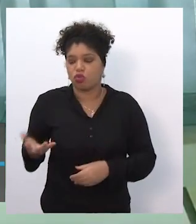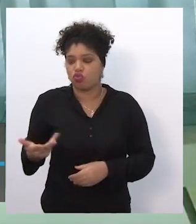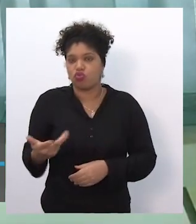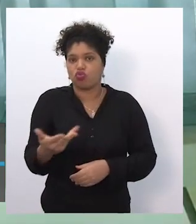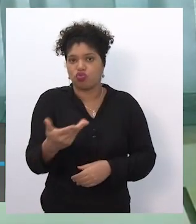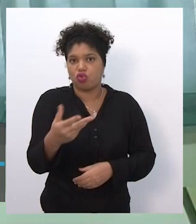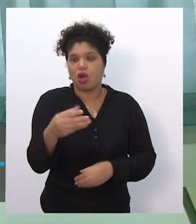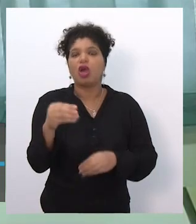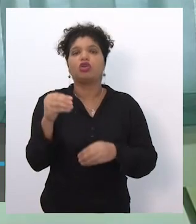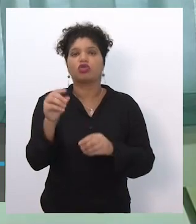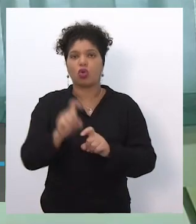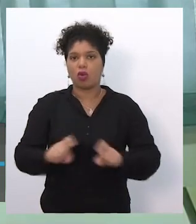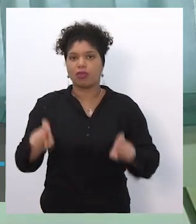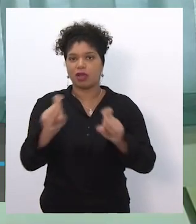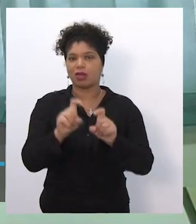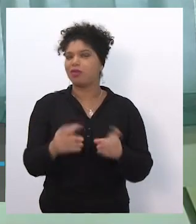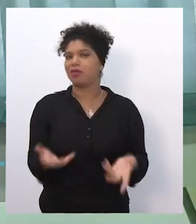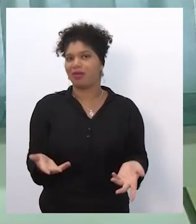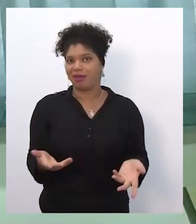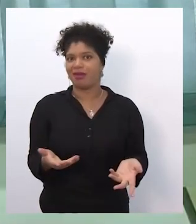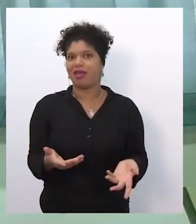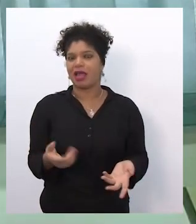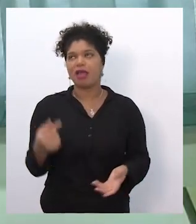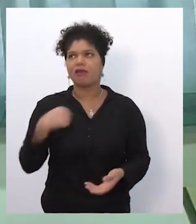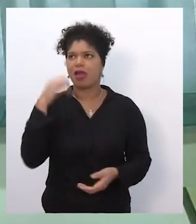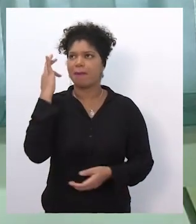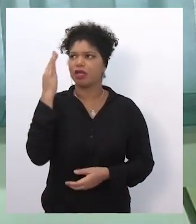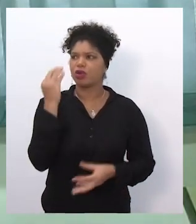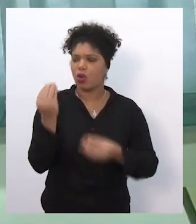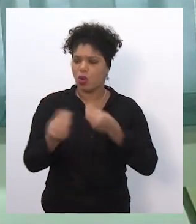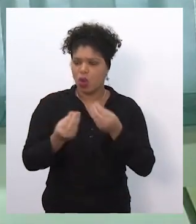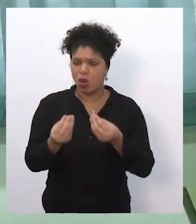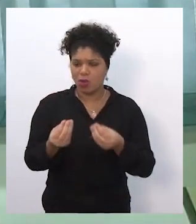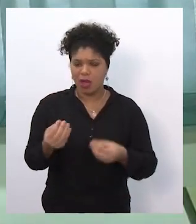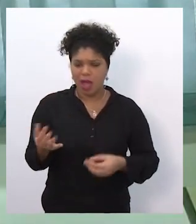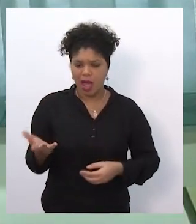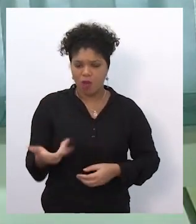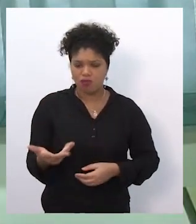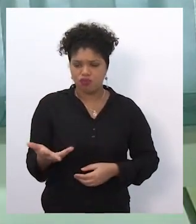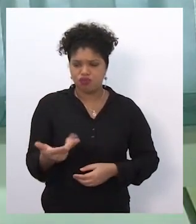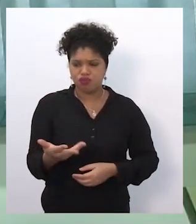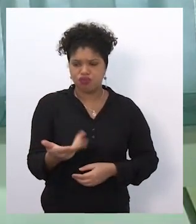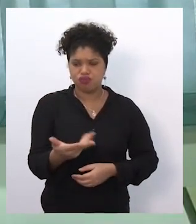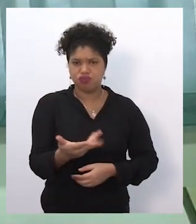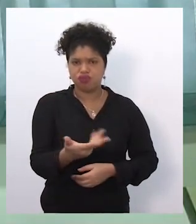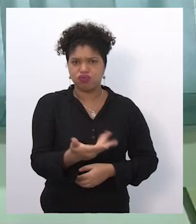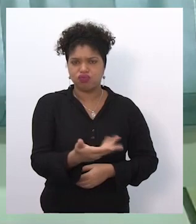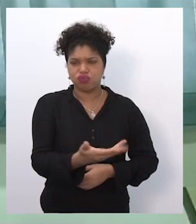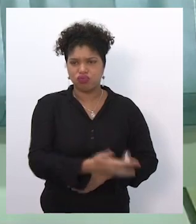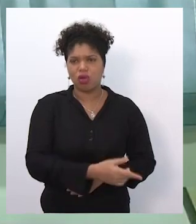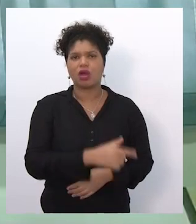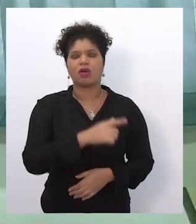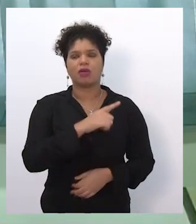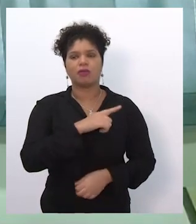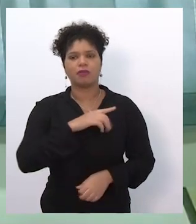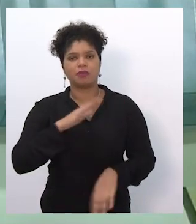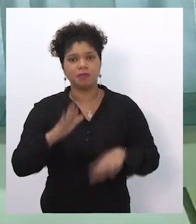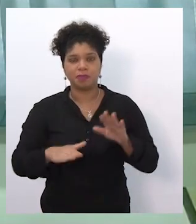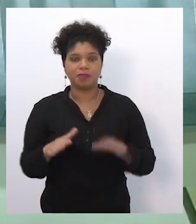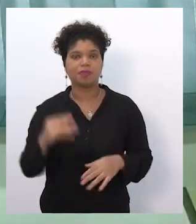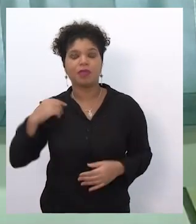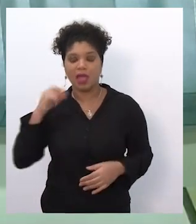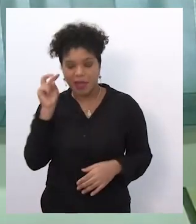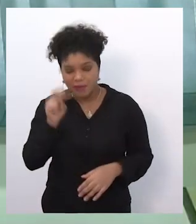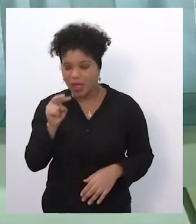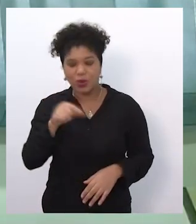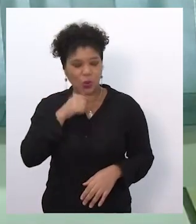como eu fico imaginando a produção desse equipamento. Primeiro, você está produzindo um equipamento que você não consegue enxergar olho nu,